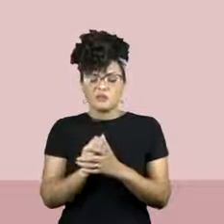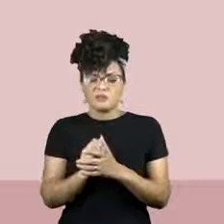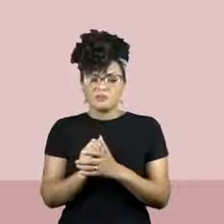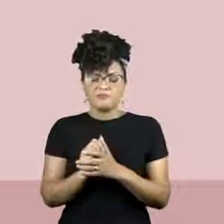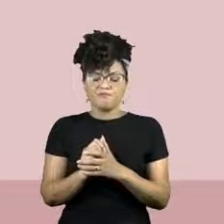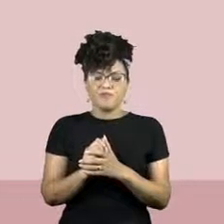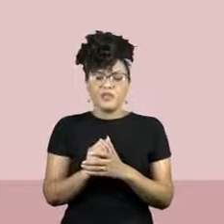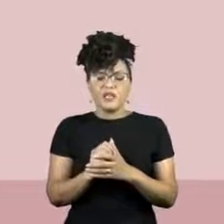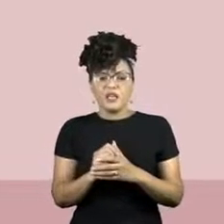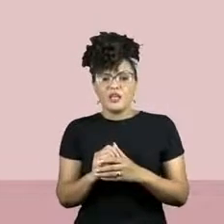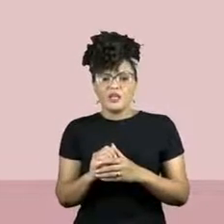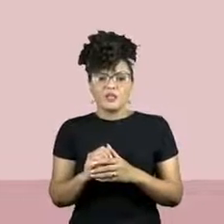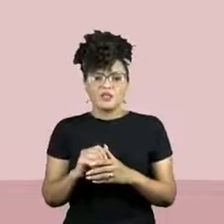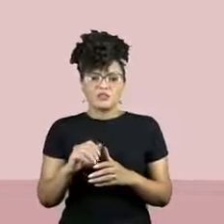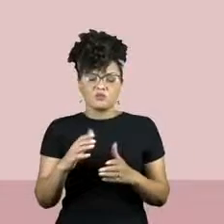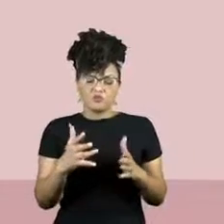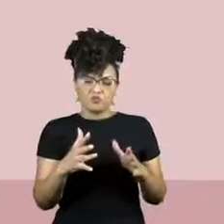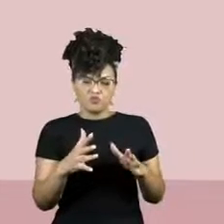esses